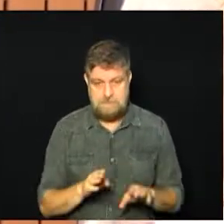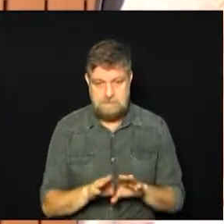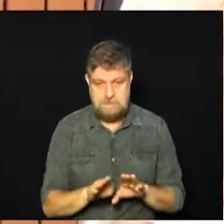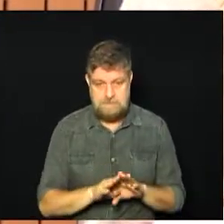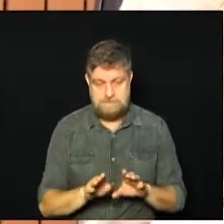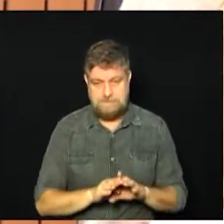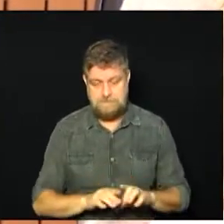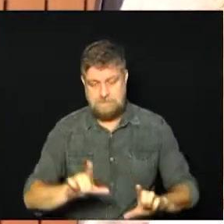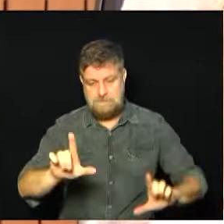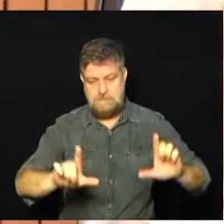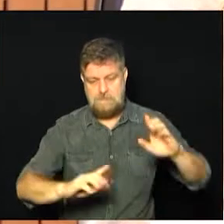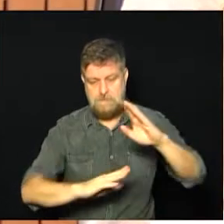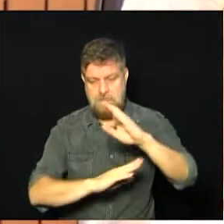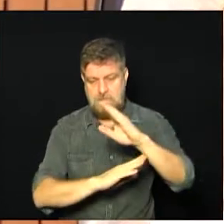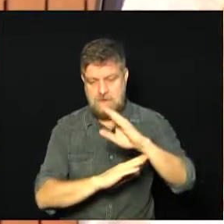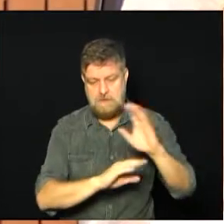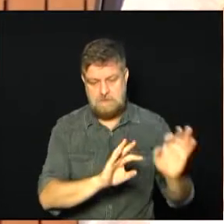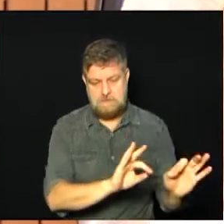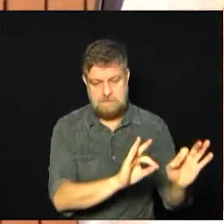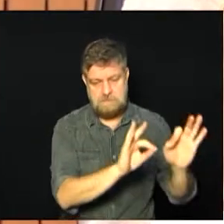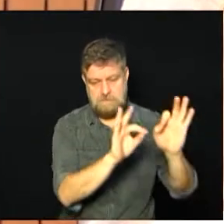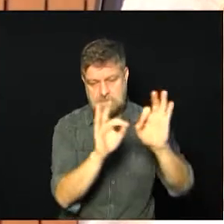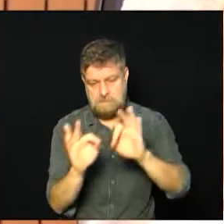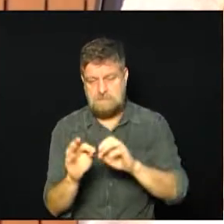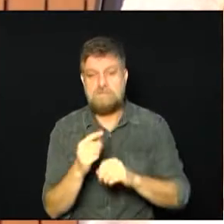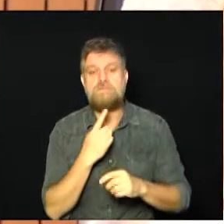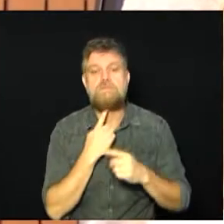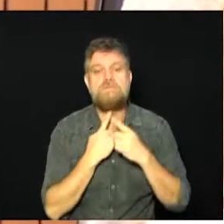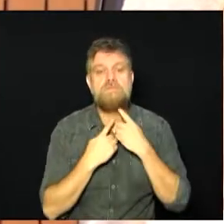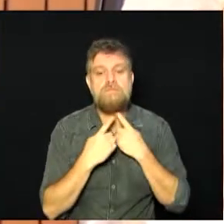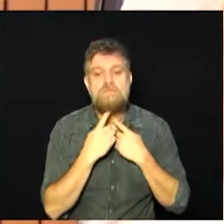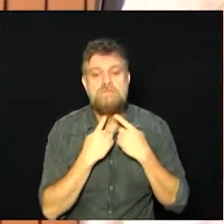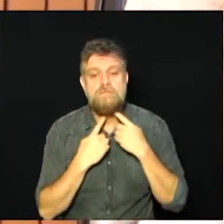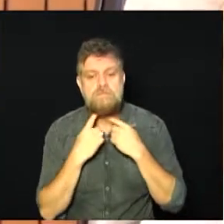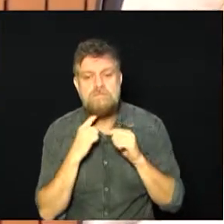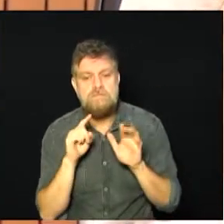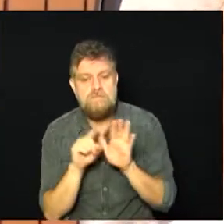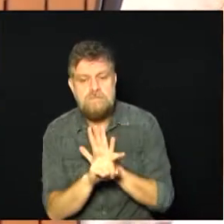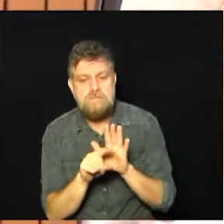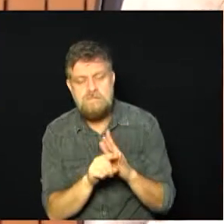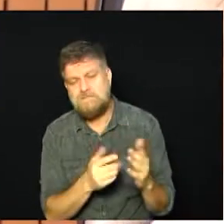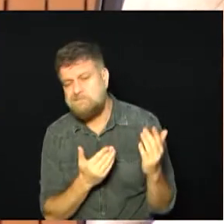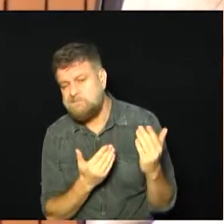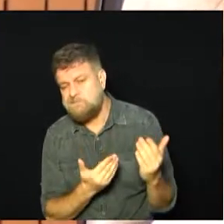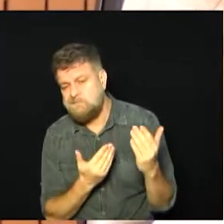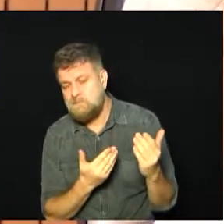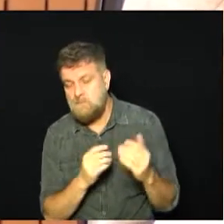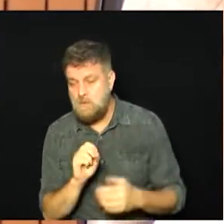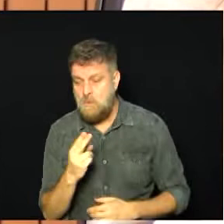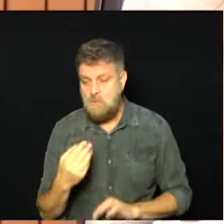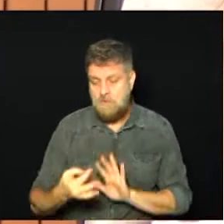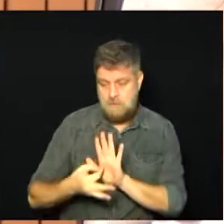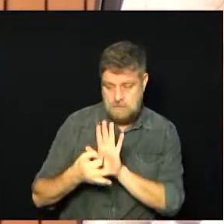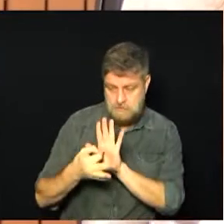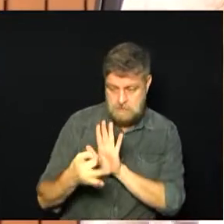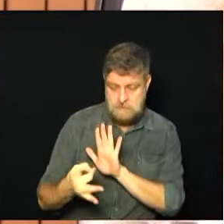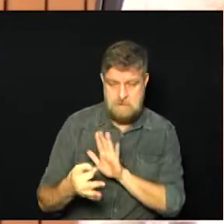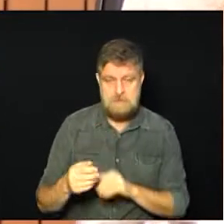assistindo pela TV Câmara, se quiser encaminhar algum questionamento, alguma sugestão,